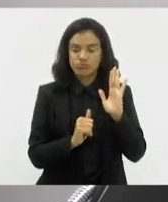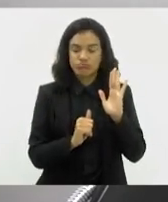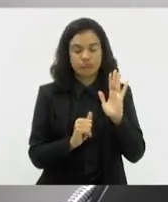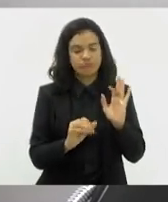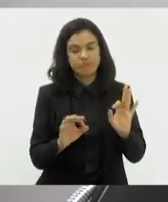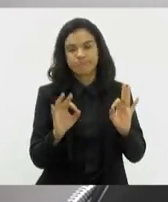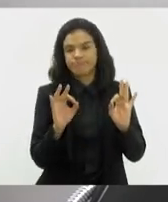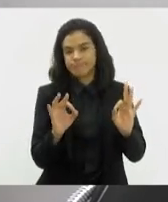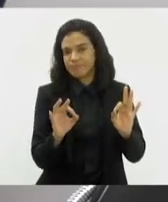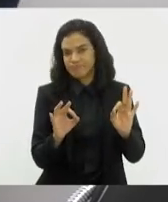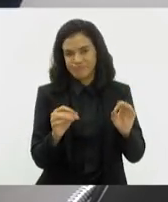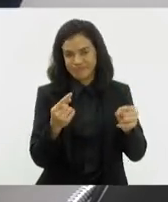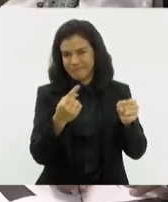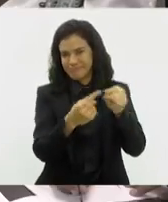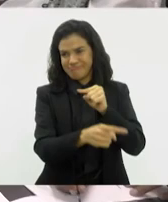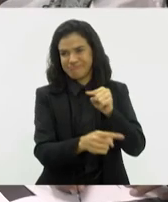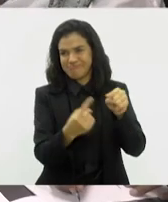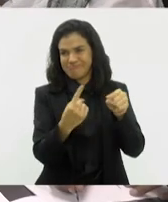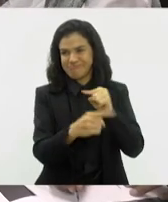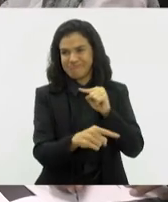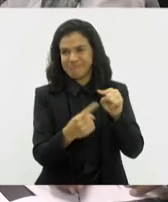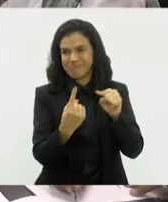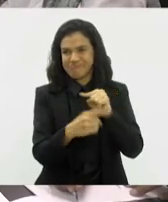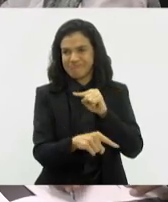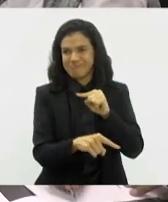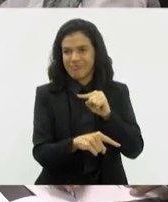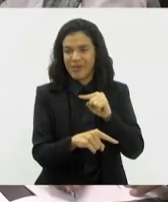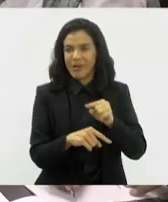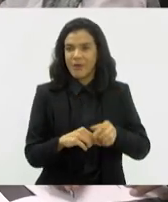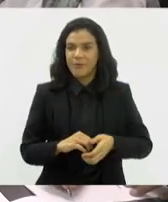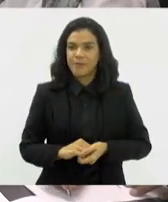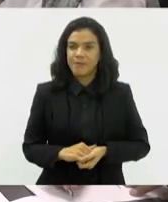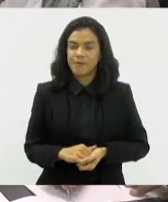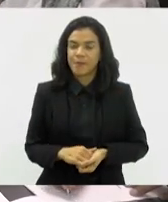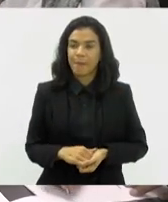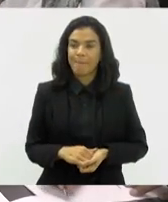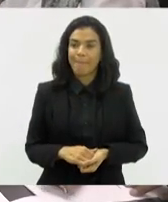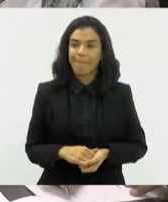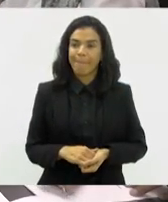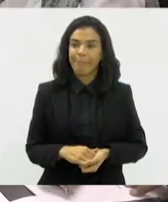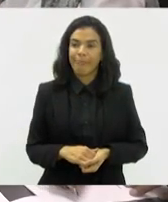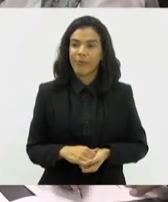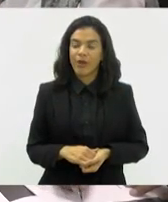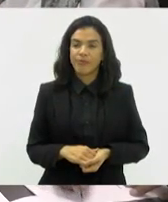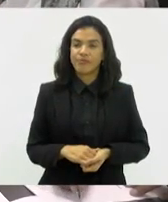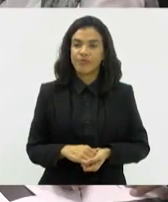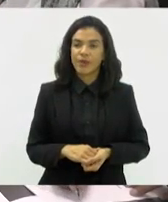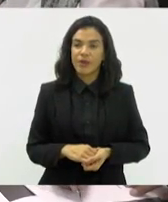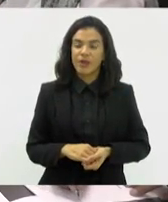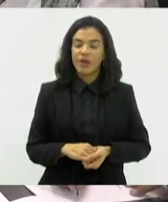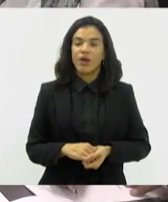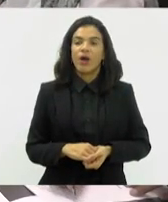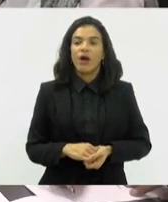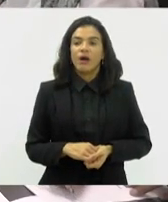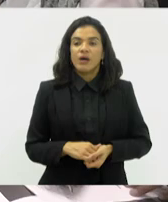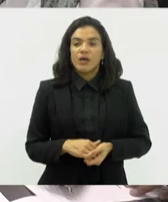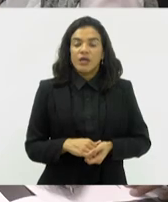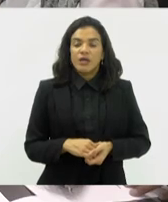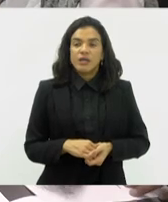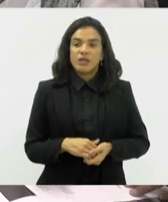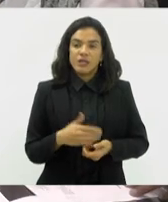relator. Visivelmente, uma coisa não bate com a outra. O relator esclareceu o parecer correto. Próxima relatoria é